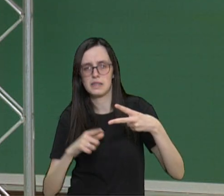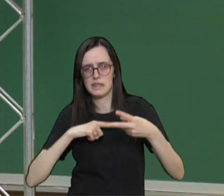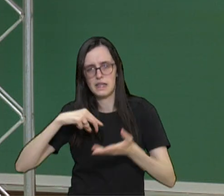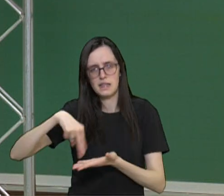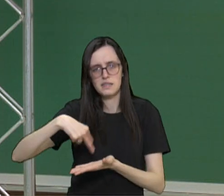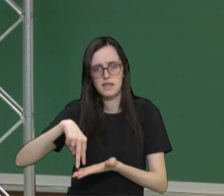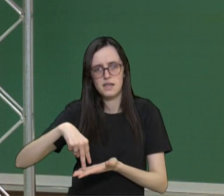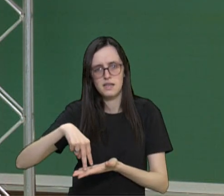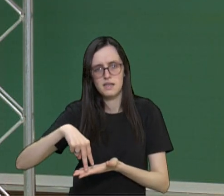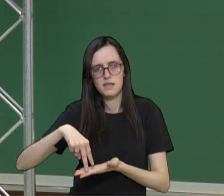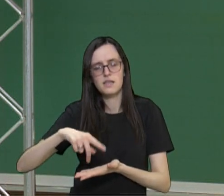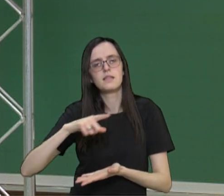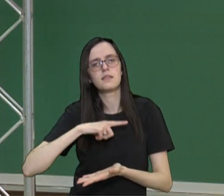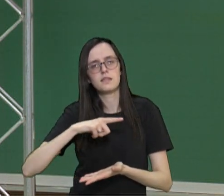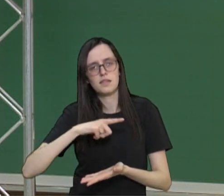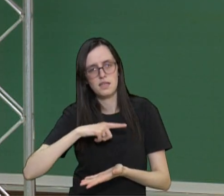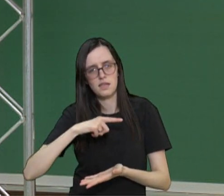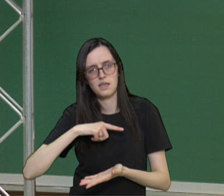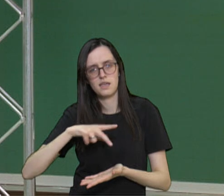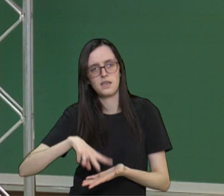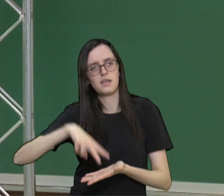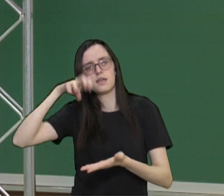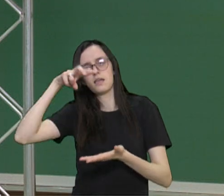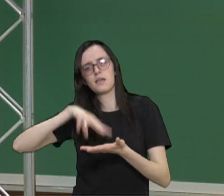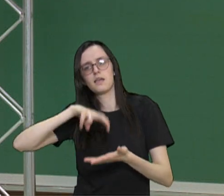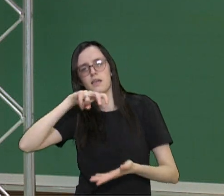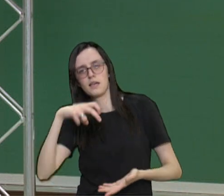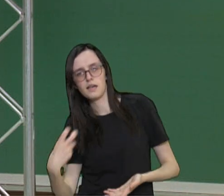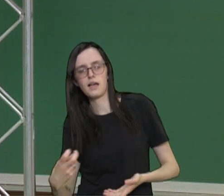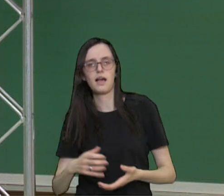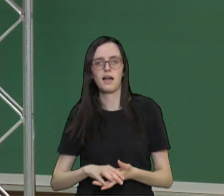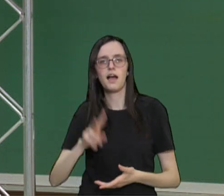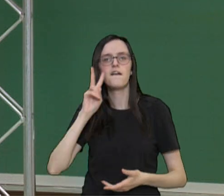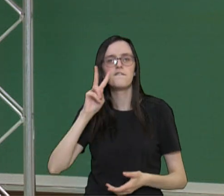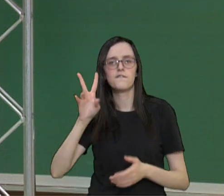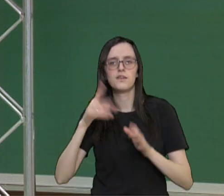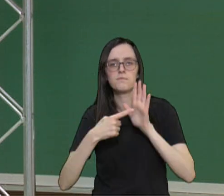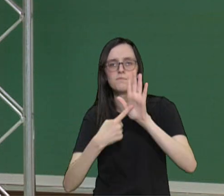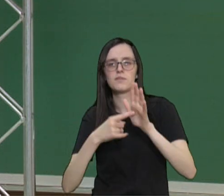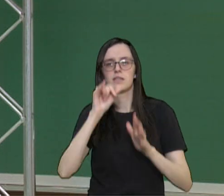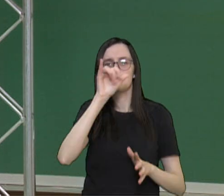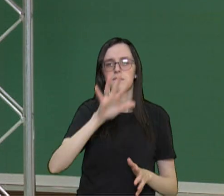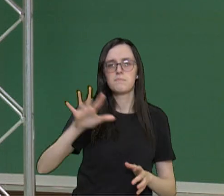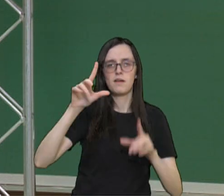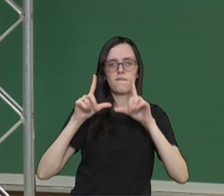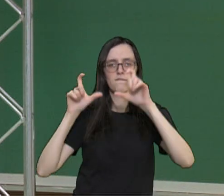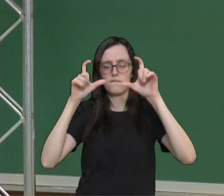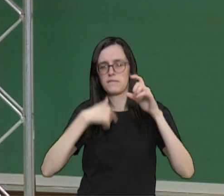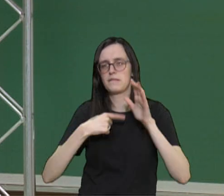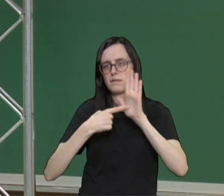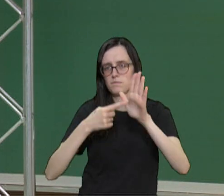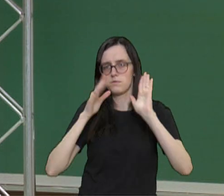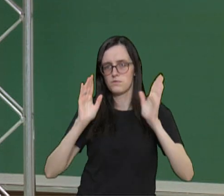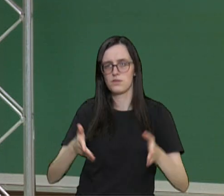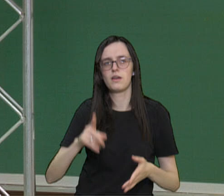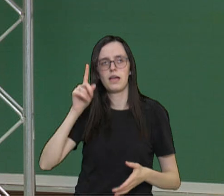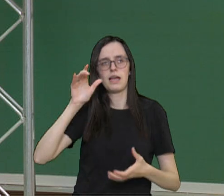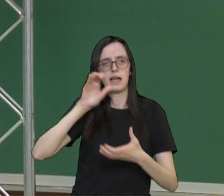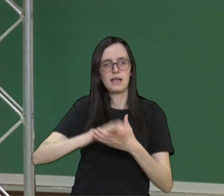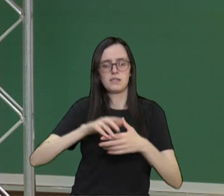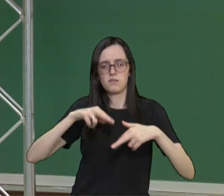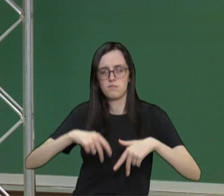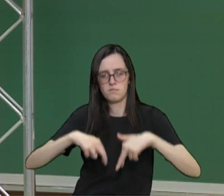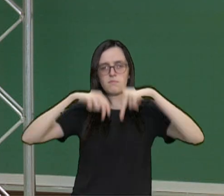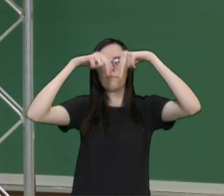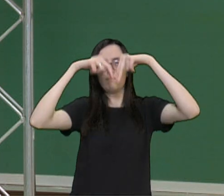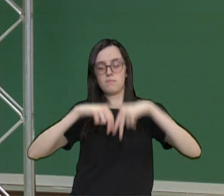dança? Sim, ele trabalha salto e queda. Não viu a fotografia que eu mostrei ali para vocês? Está o casal saltando,